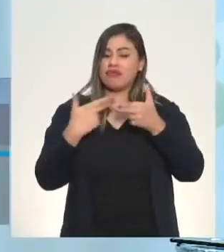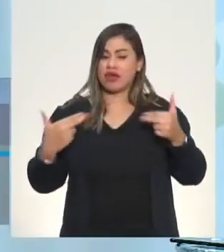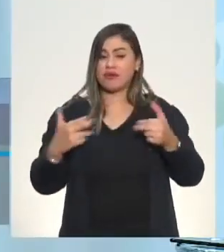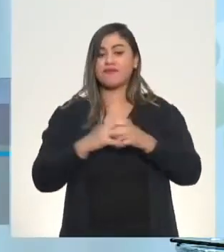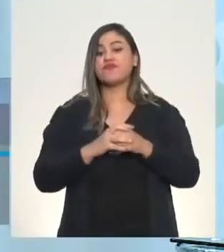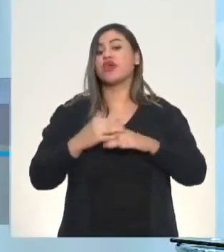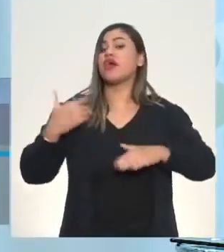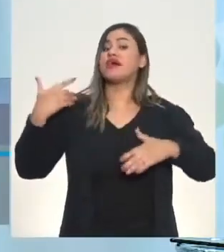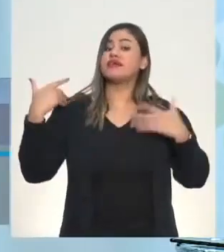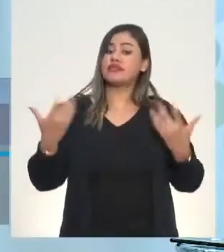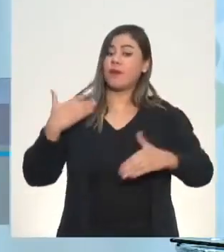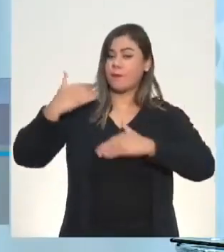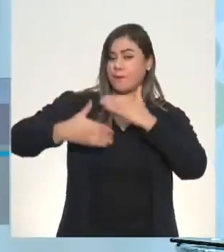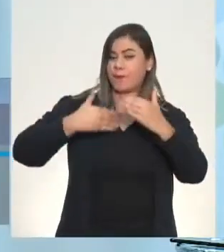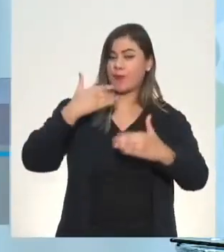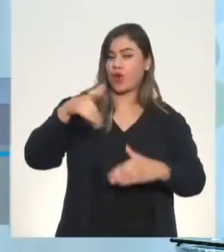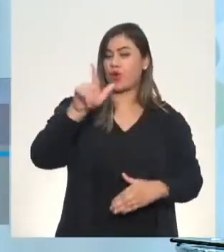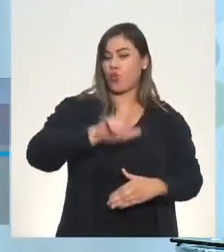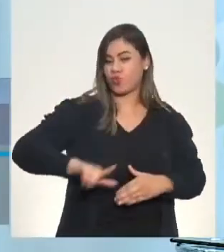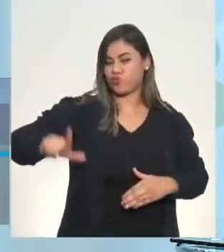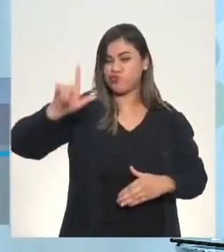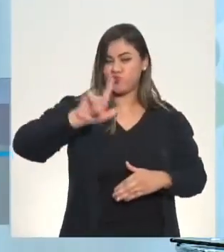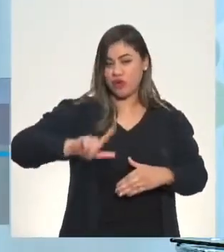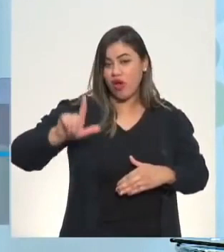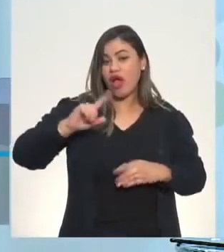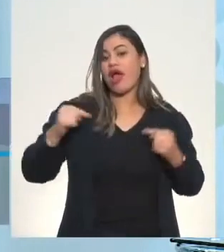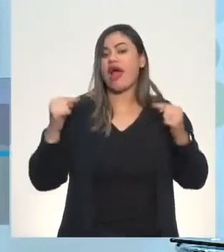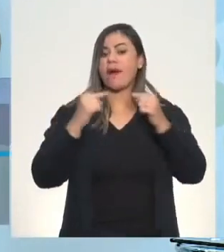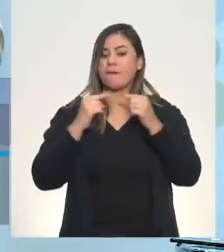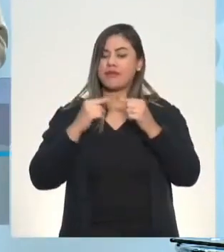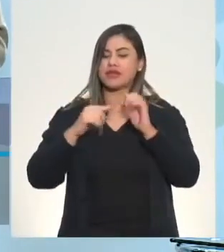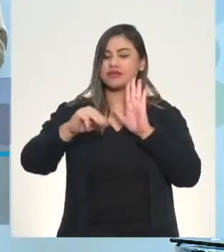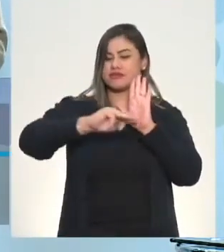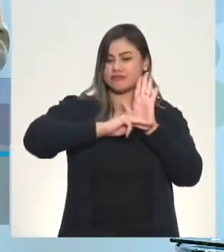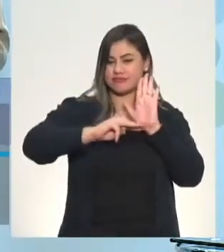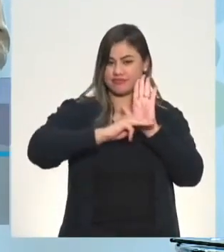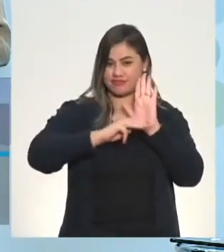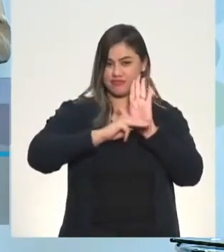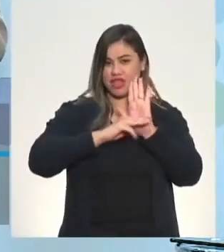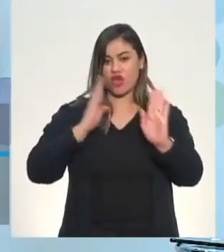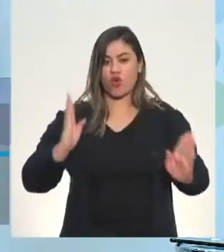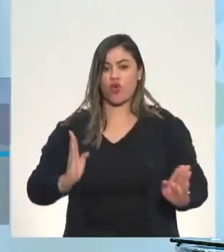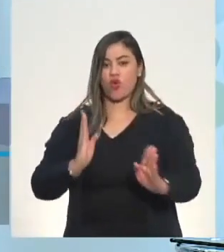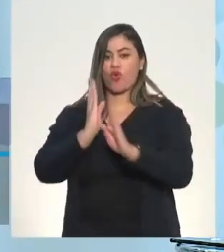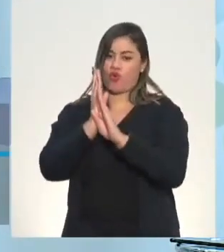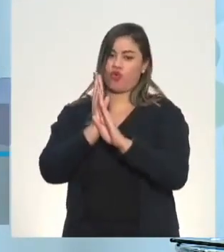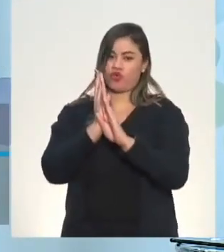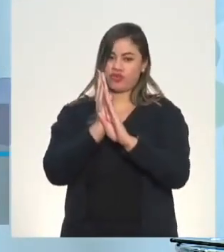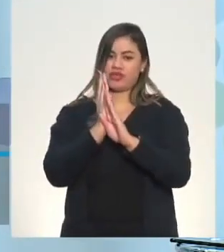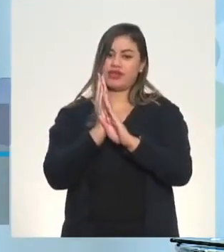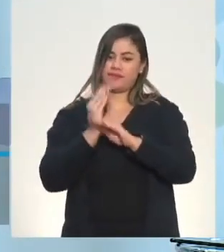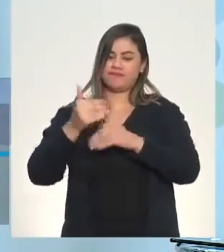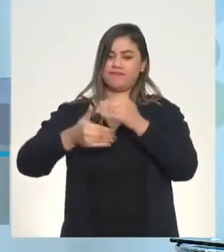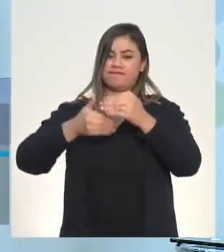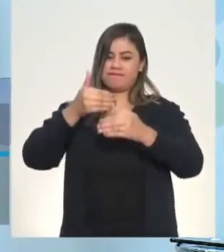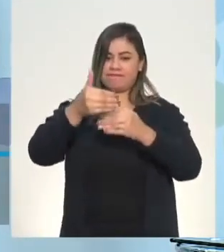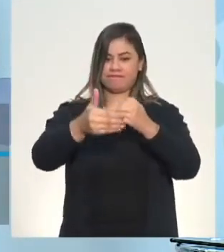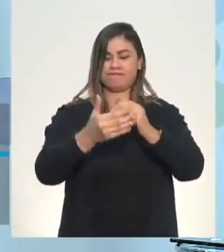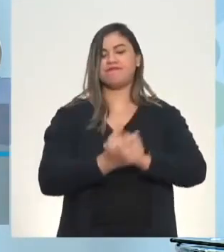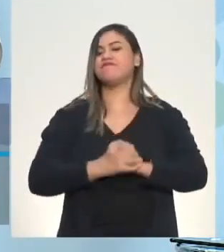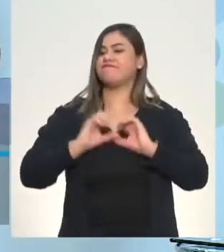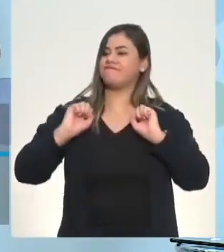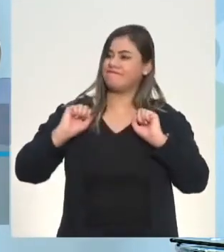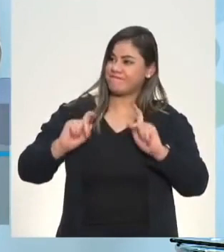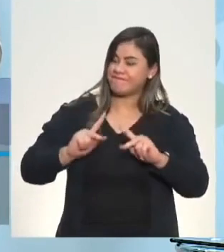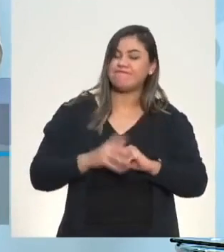são processos lógicos, né, que seguem um método aí para a gente identificar a construção delas. Tudo